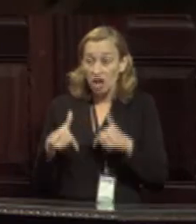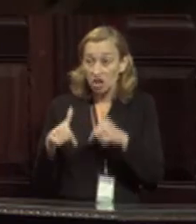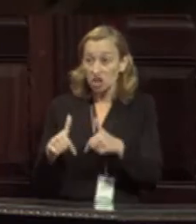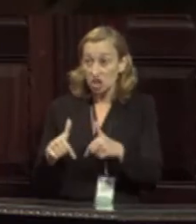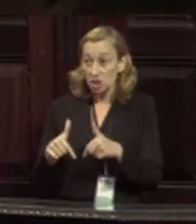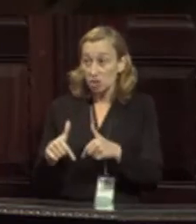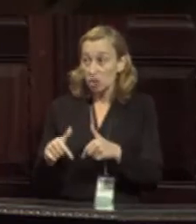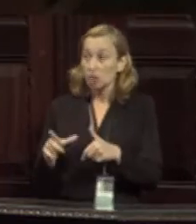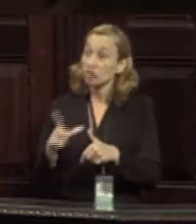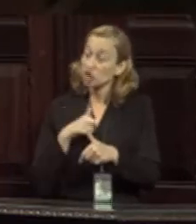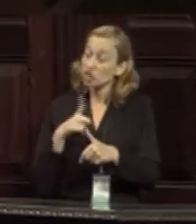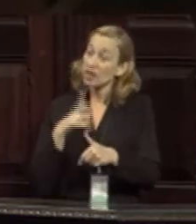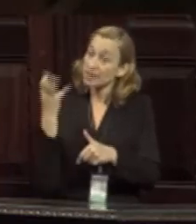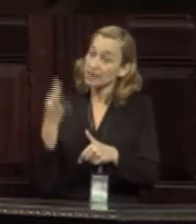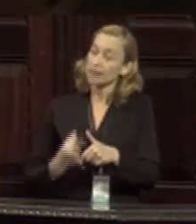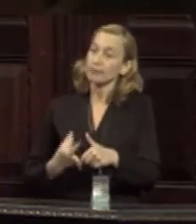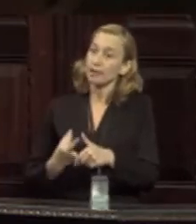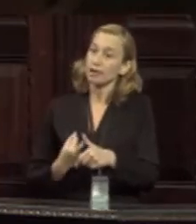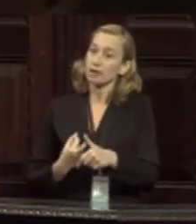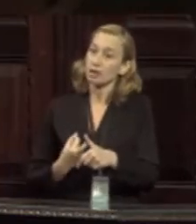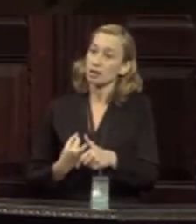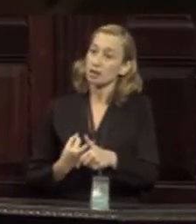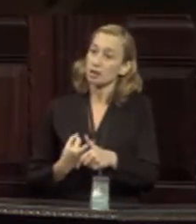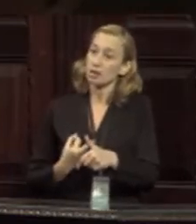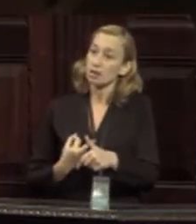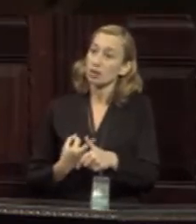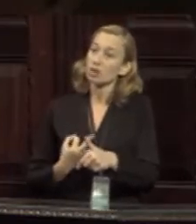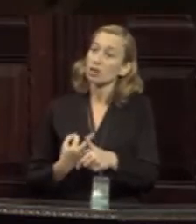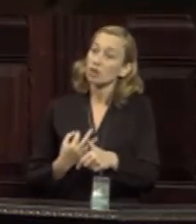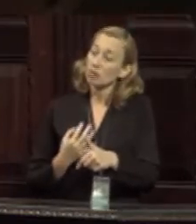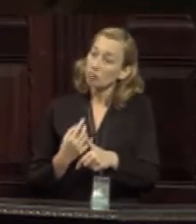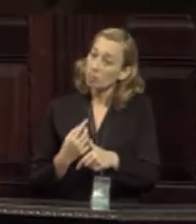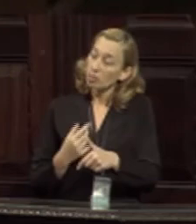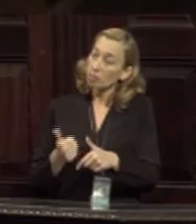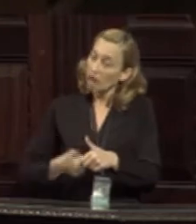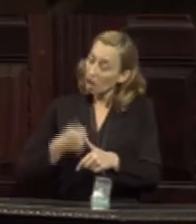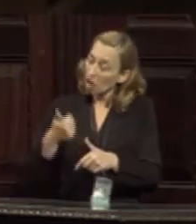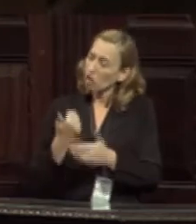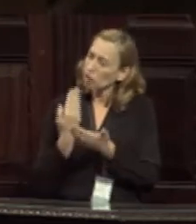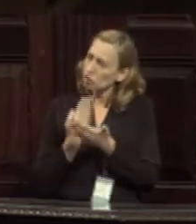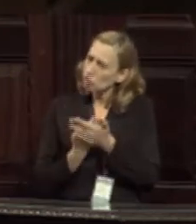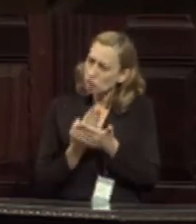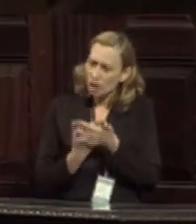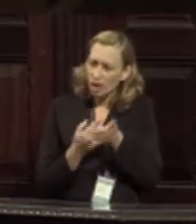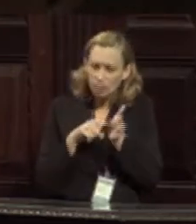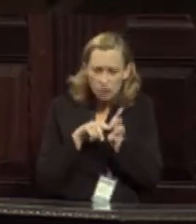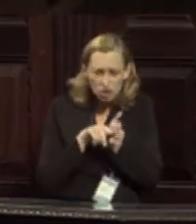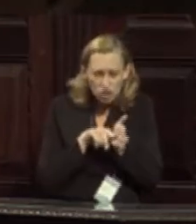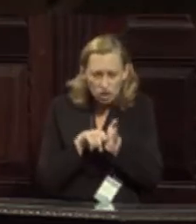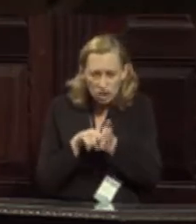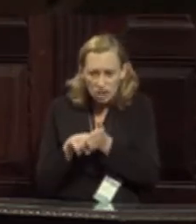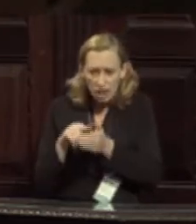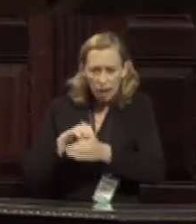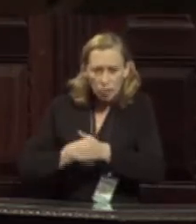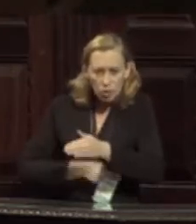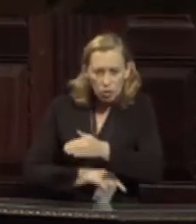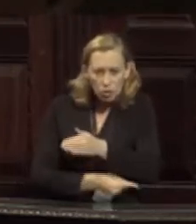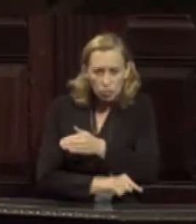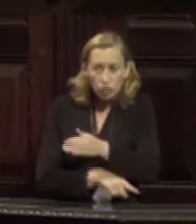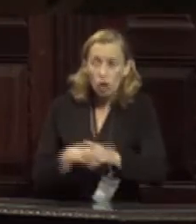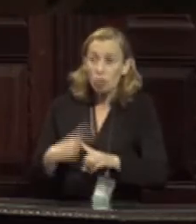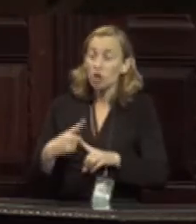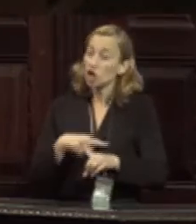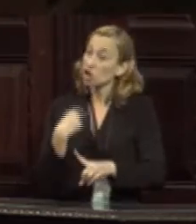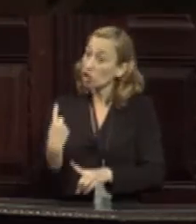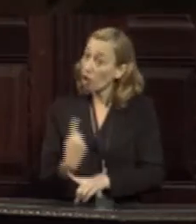bastante refletida. Vamos continuar a puxar essa corda, porque somos